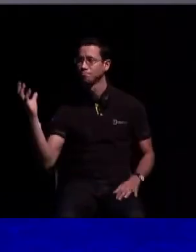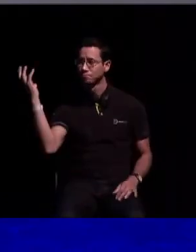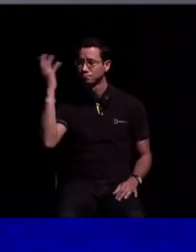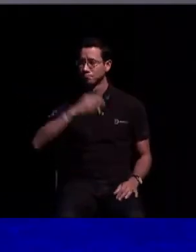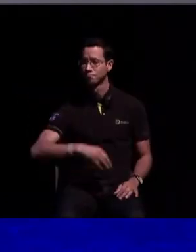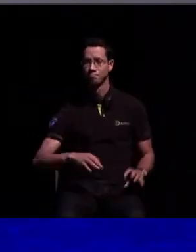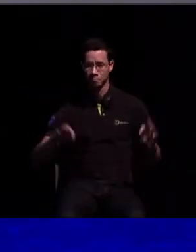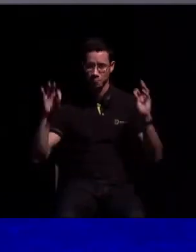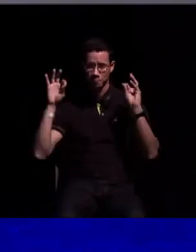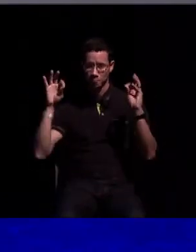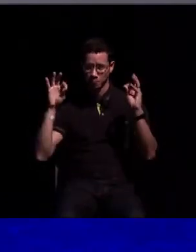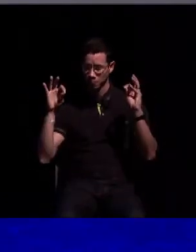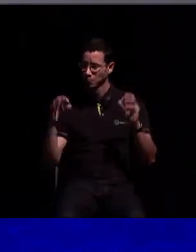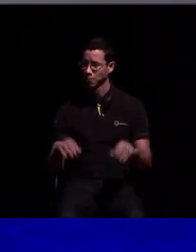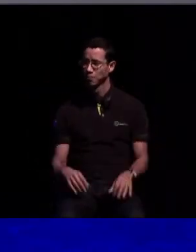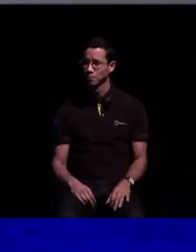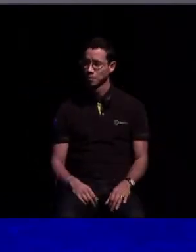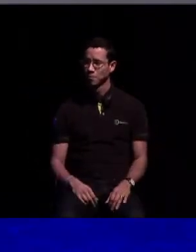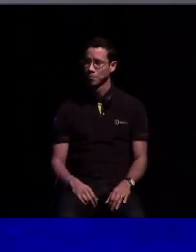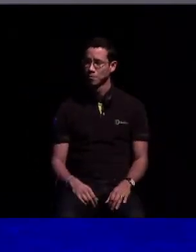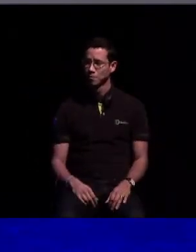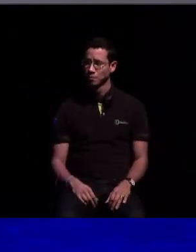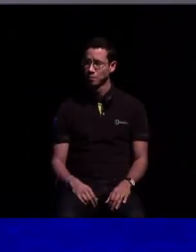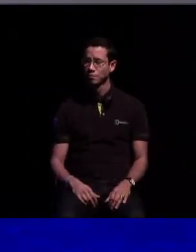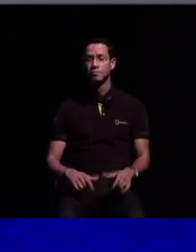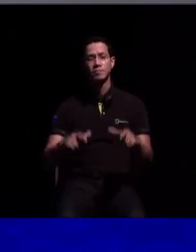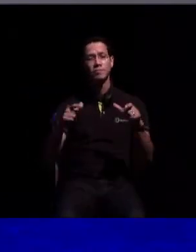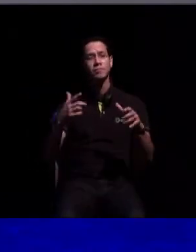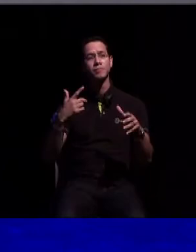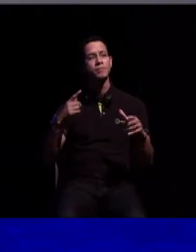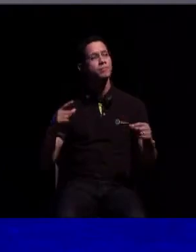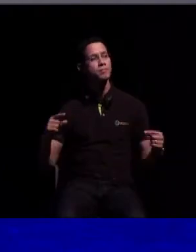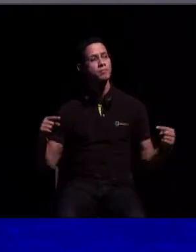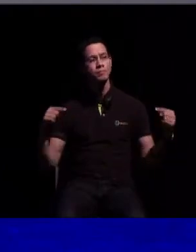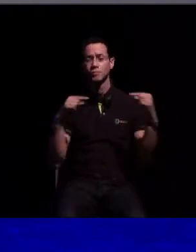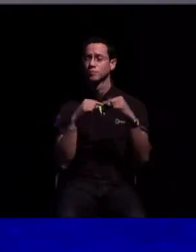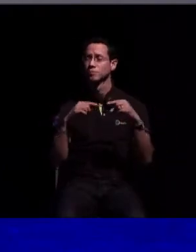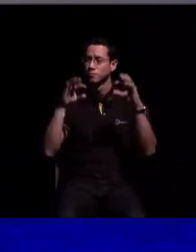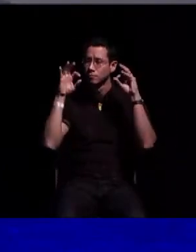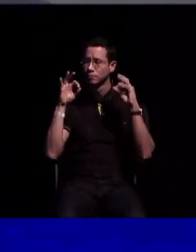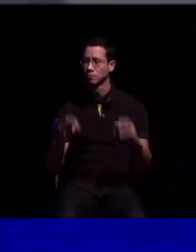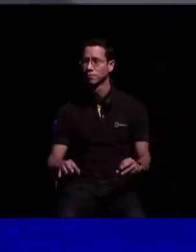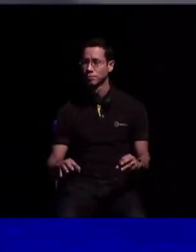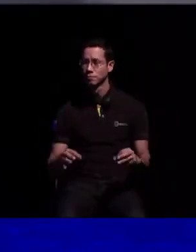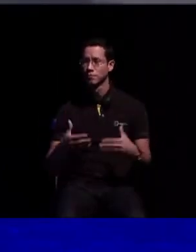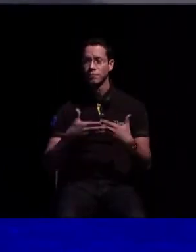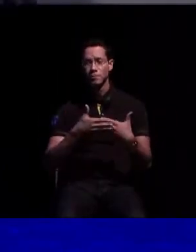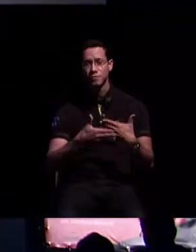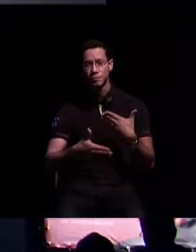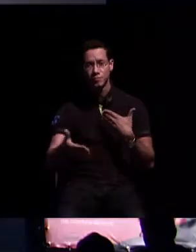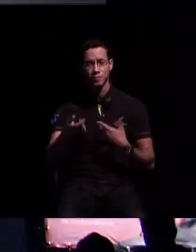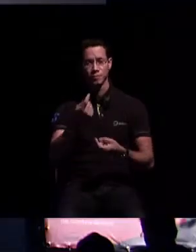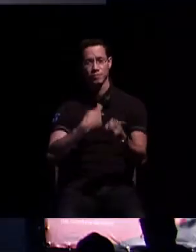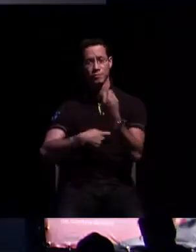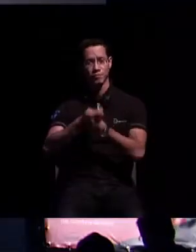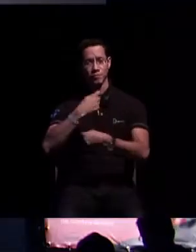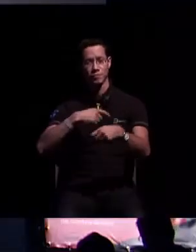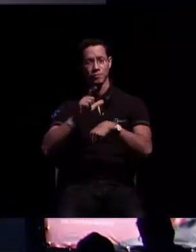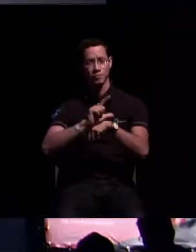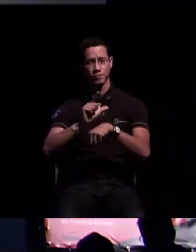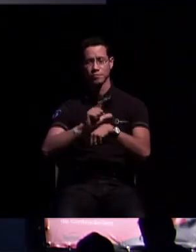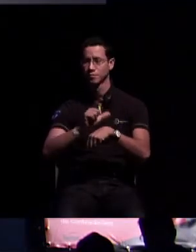né? Quer dizer, que vai de encontro precisamente a essa tendência da comercialização